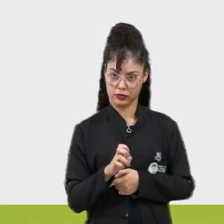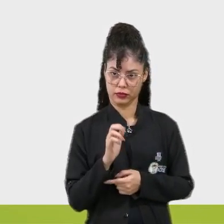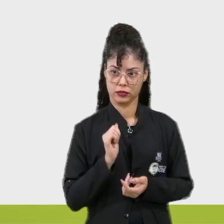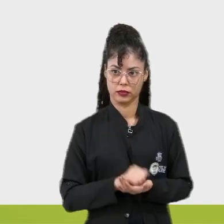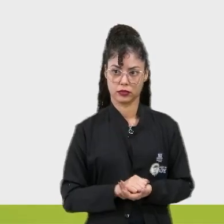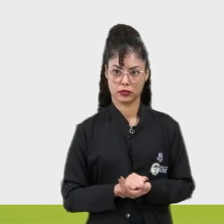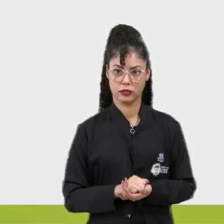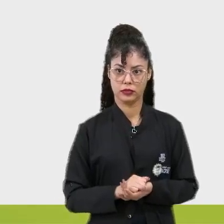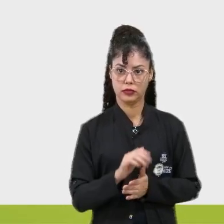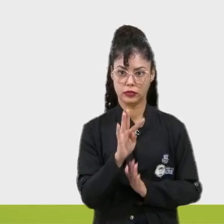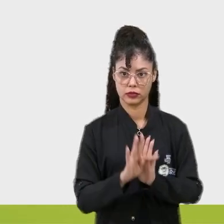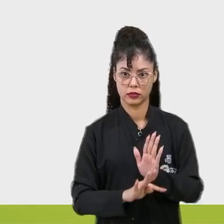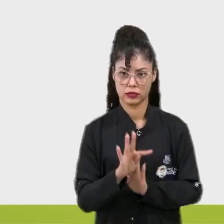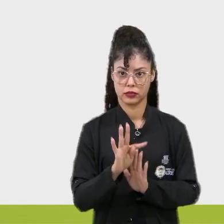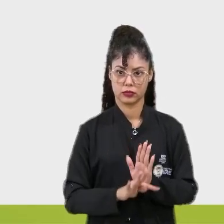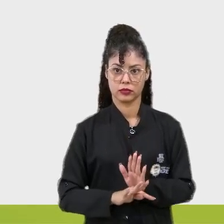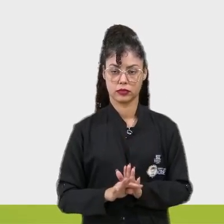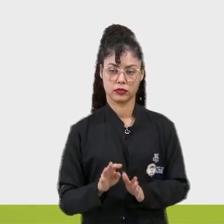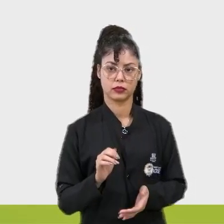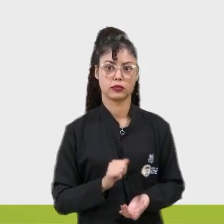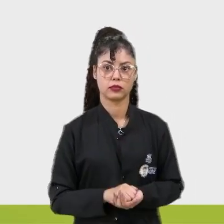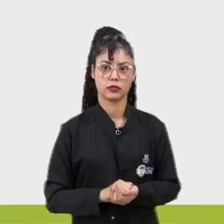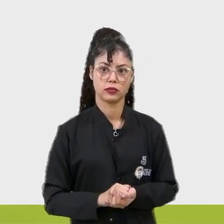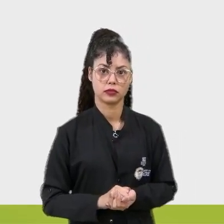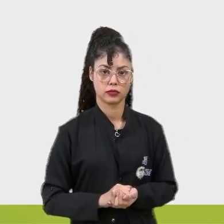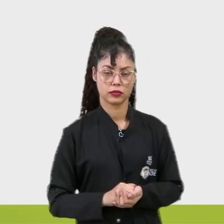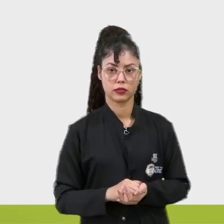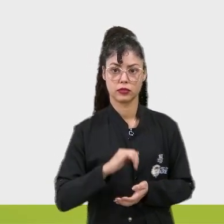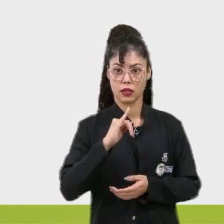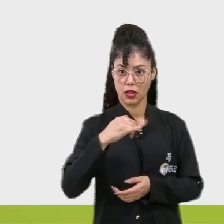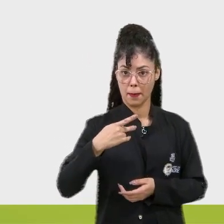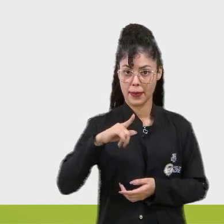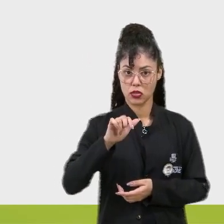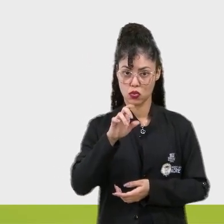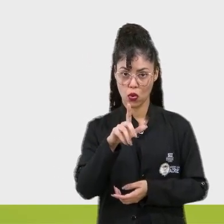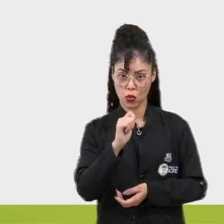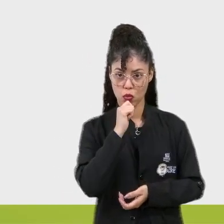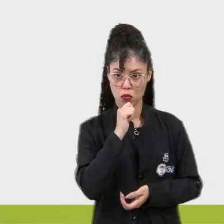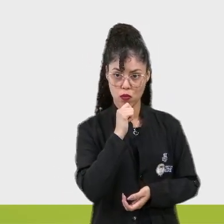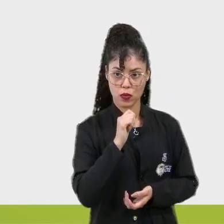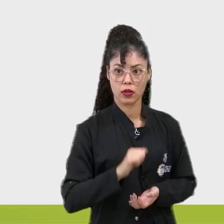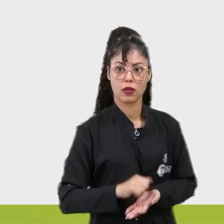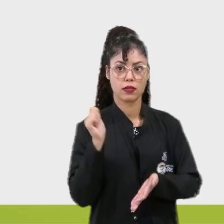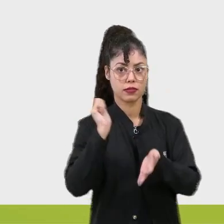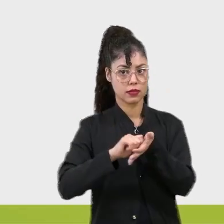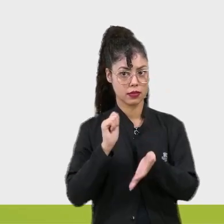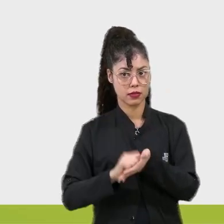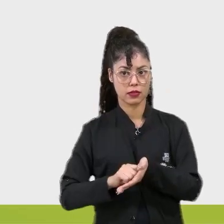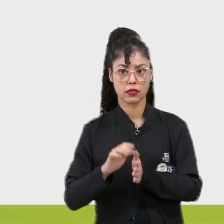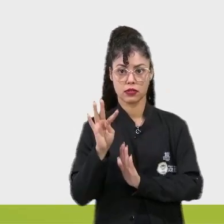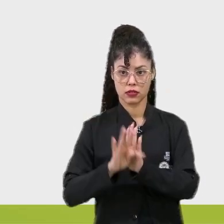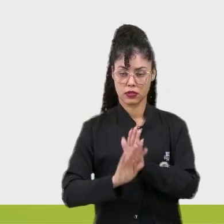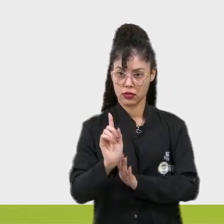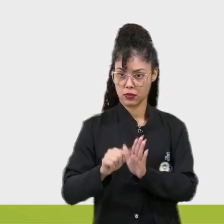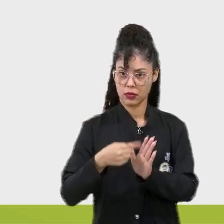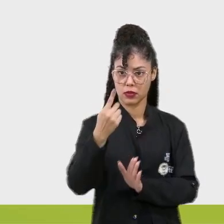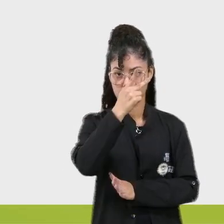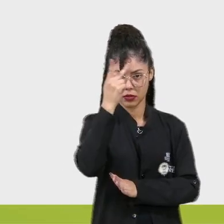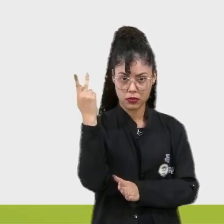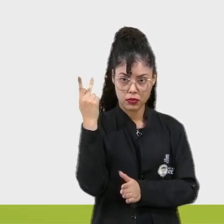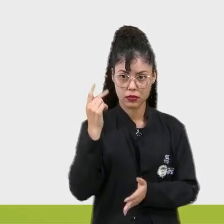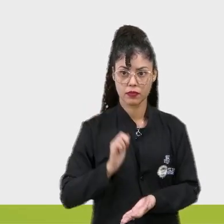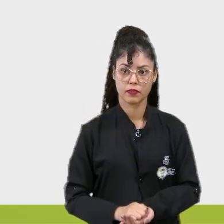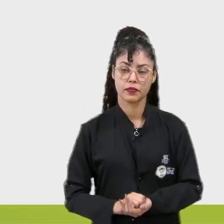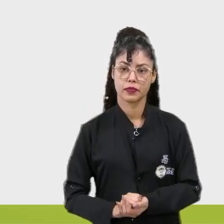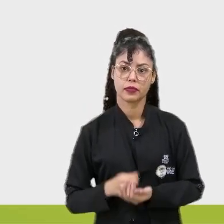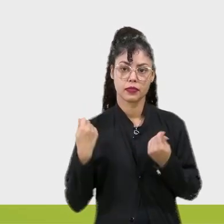né? O texto ele deve ser impessoal, né? Ou seja, eu não vou escrever ali um texto em primeira pessoa. O